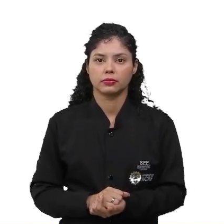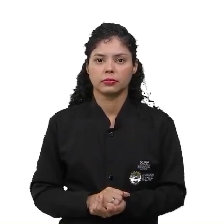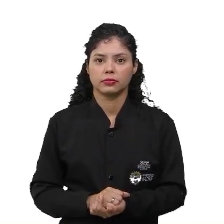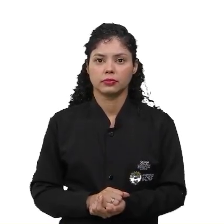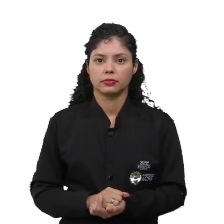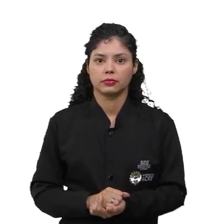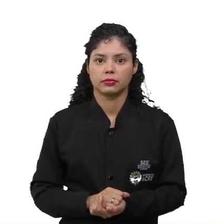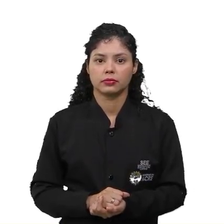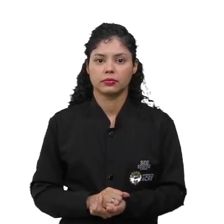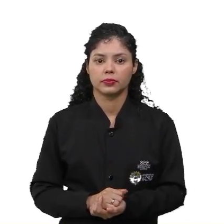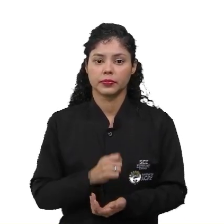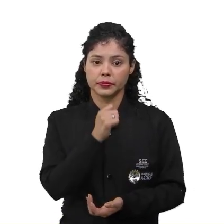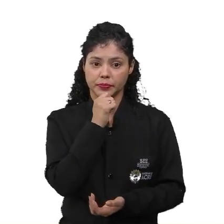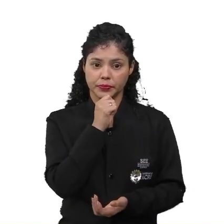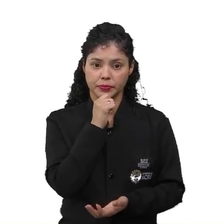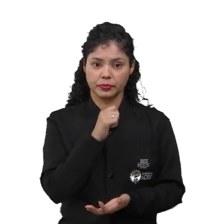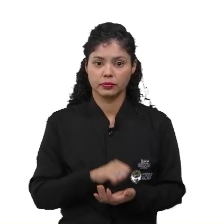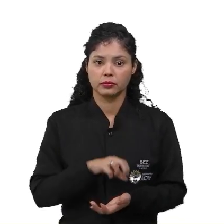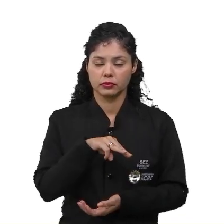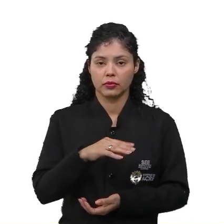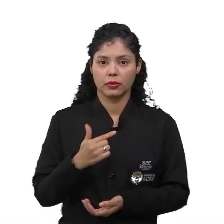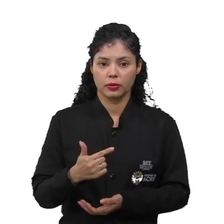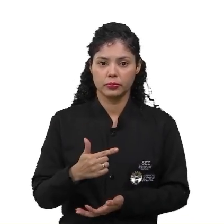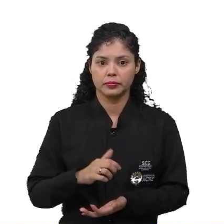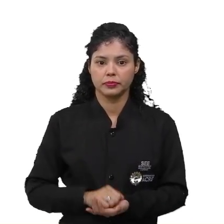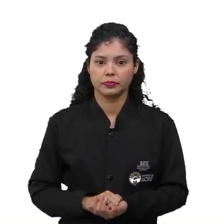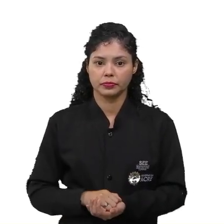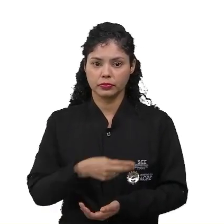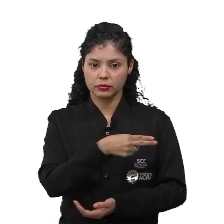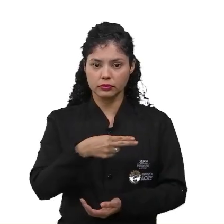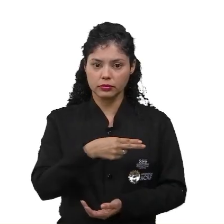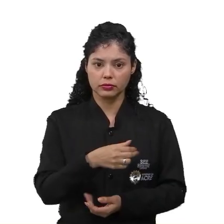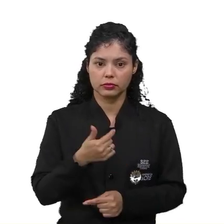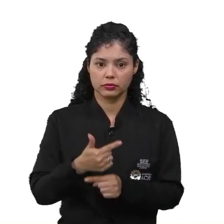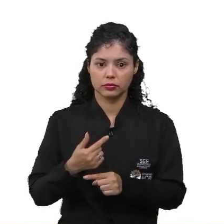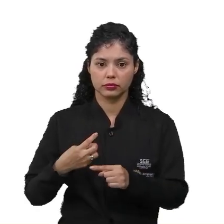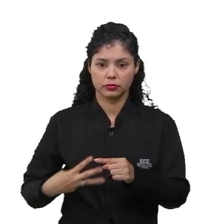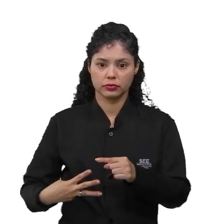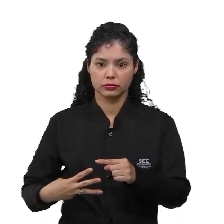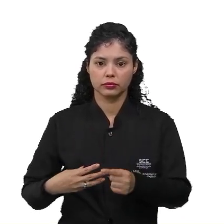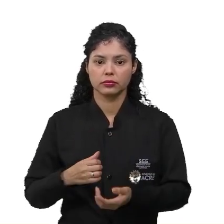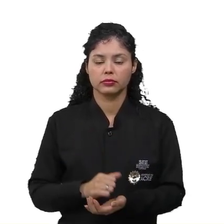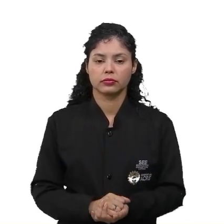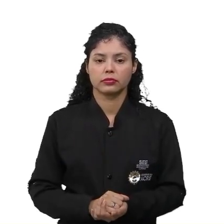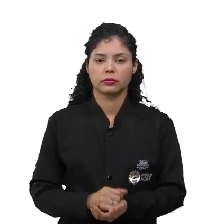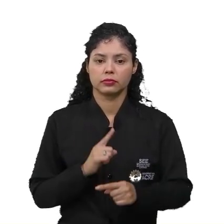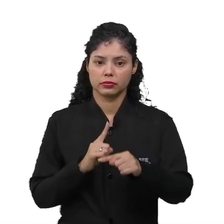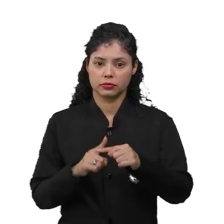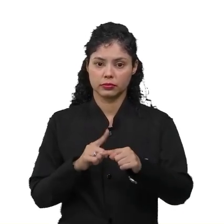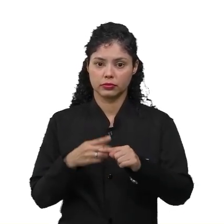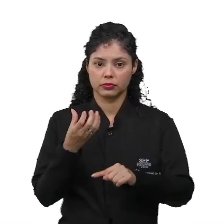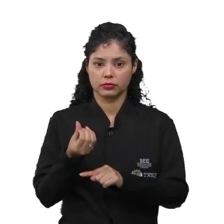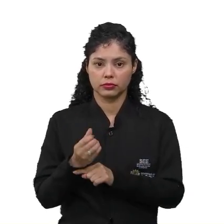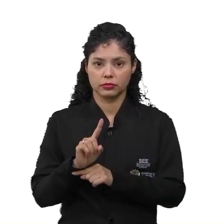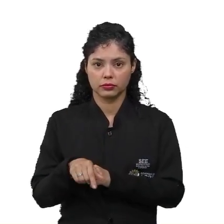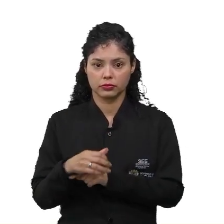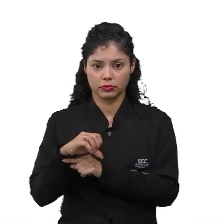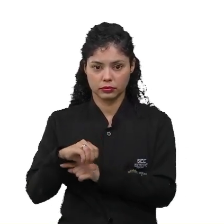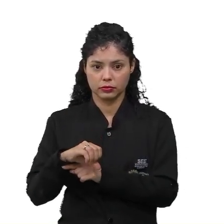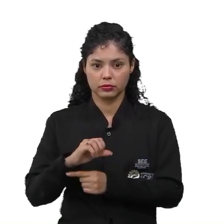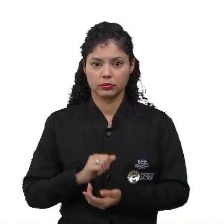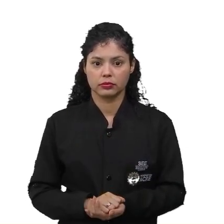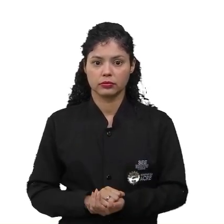Ou ainda, M2 é igual a 2/3 mais 6,9, passando